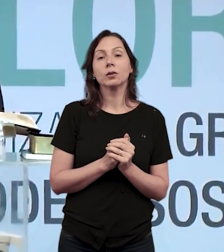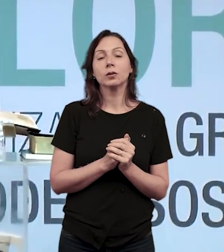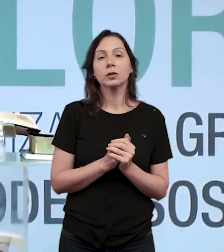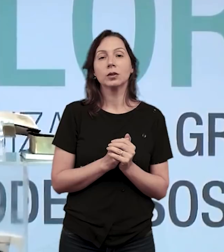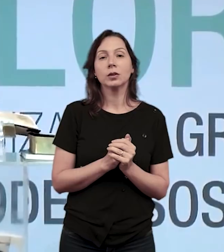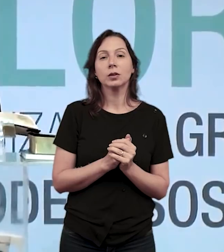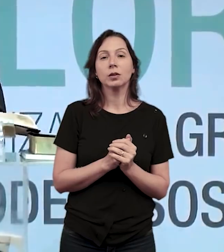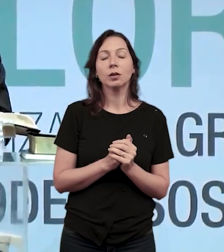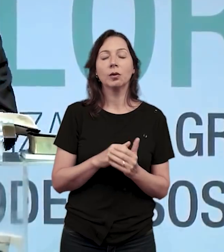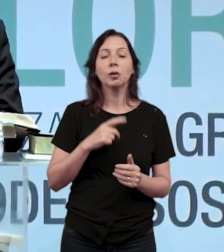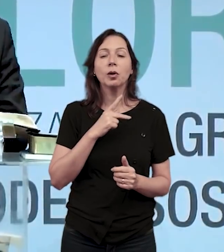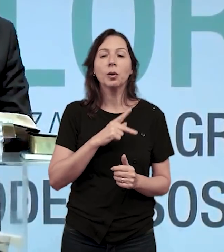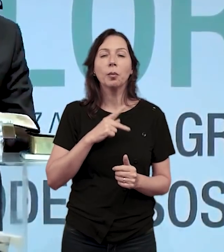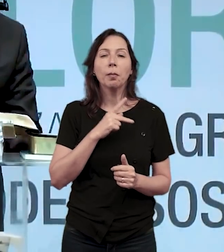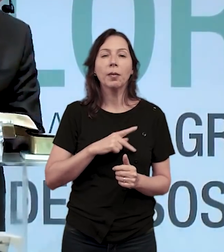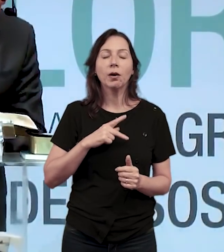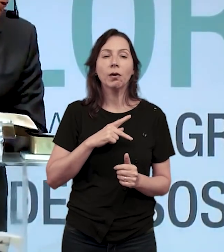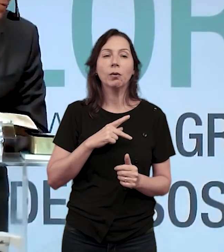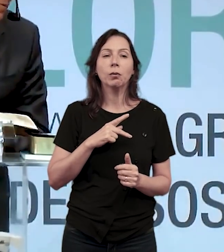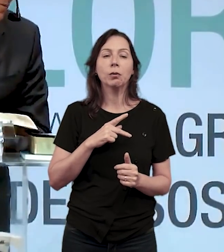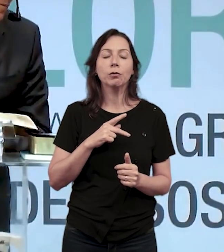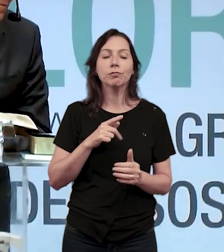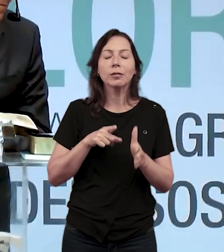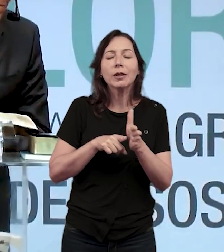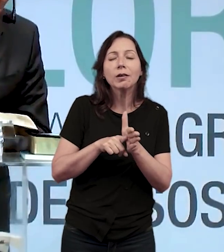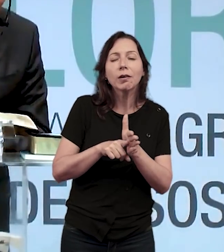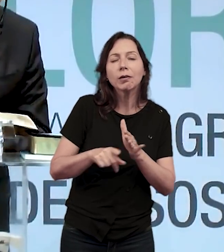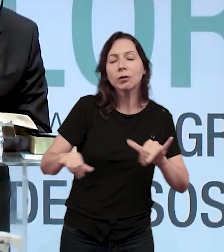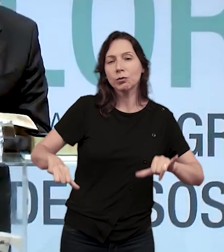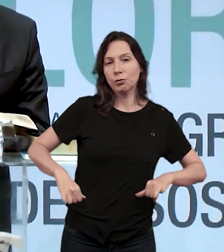uma análise do sofrimento que o atormentou.